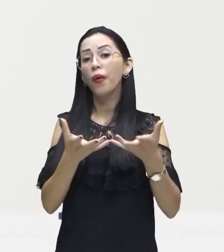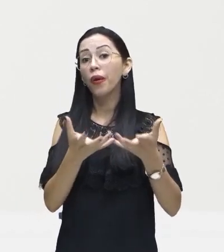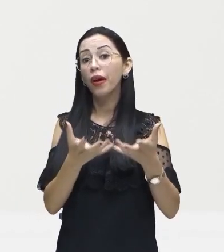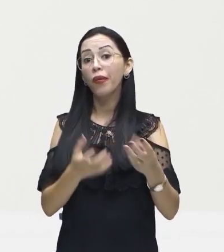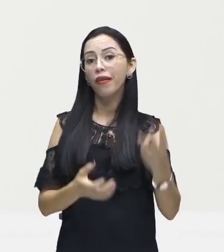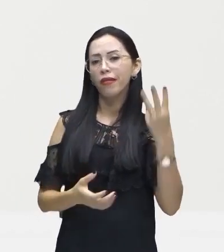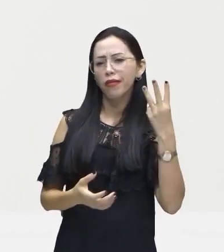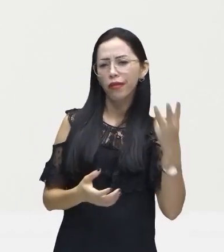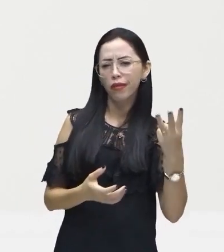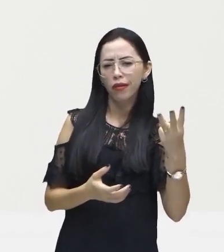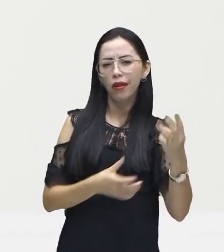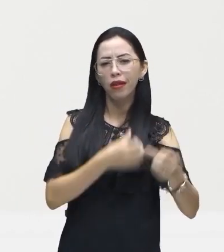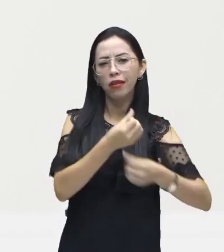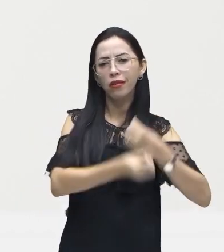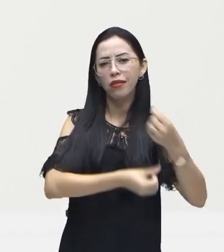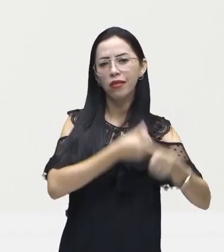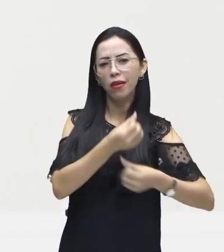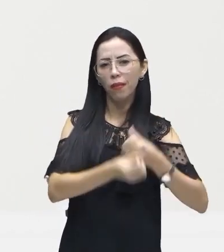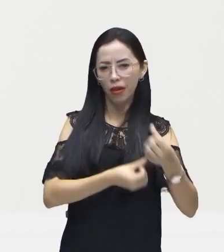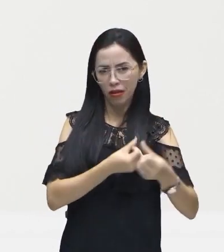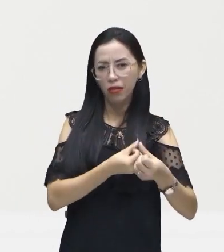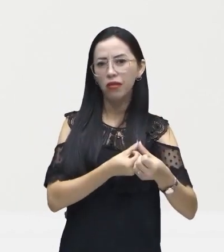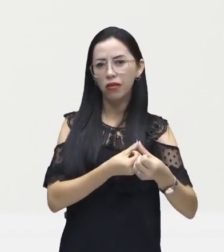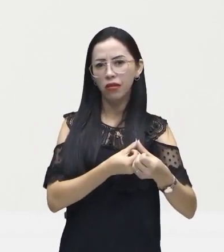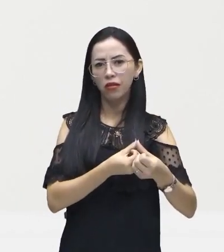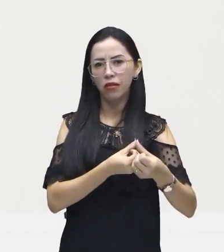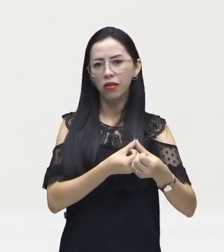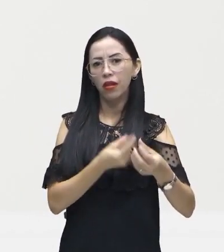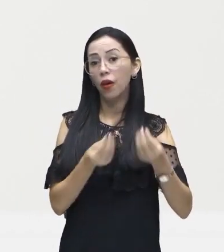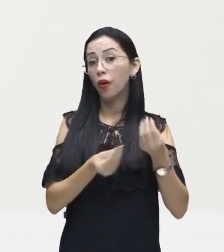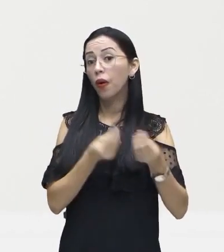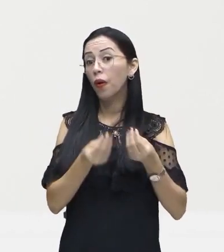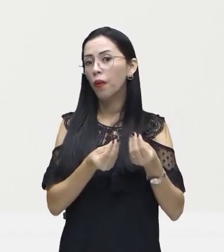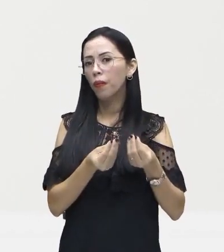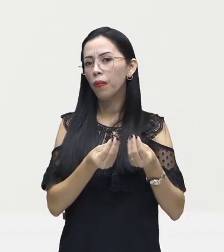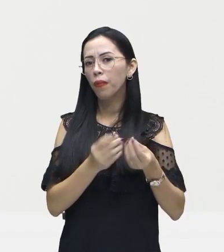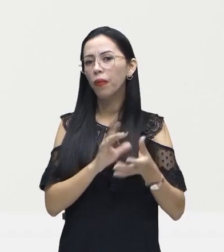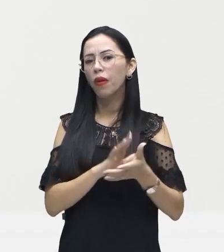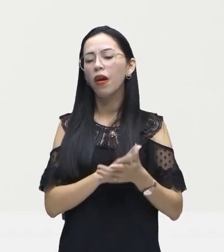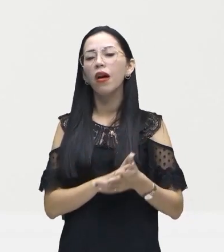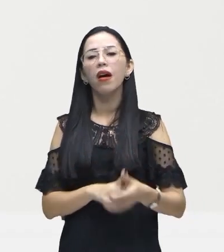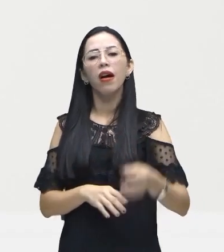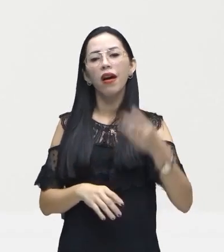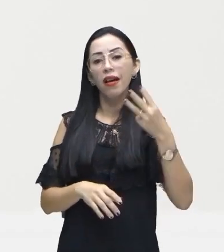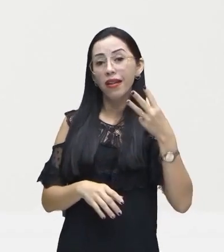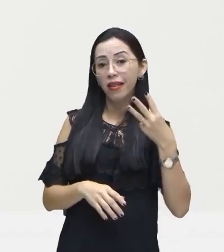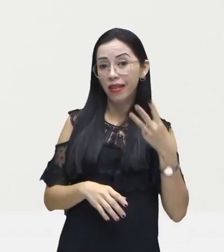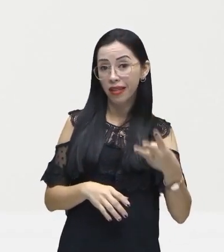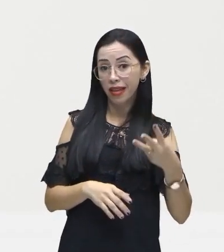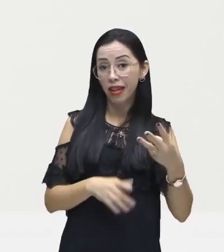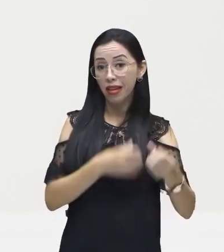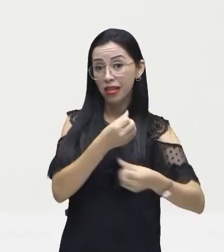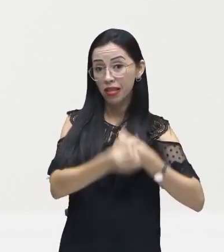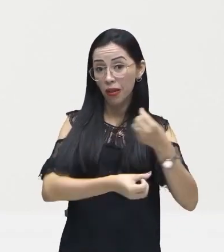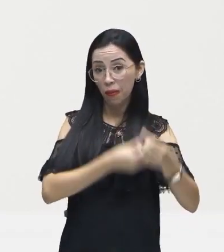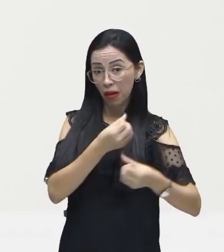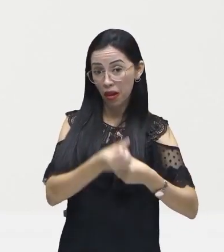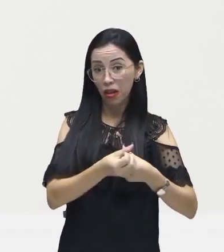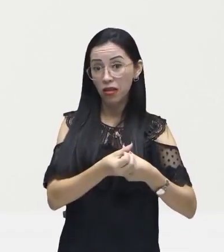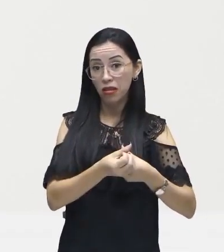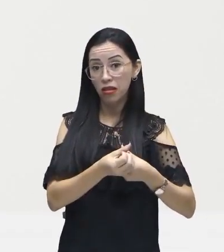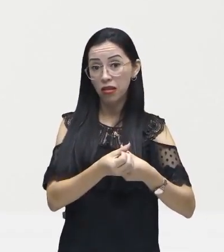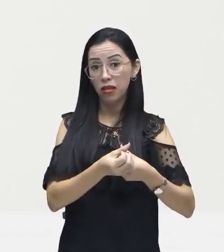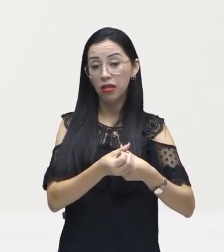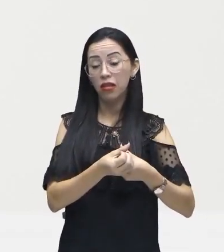faço? Eu tenho que pegar 3 semestres e multiplicar pelo total de quanto tem um semestre. Se um semestre